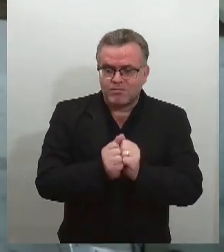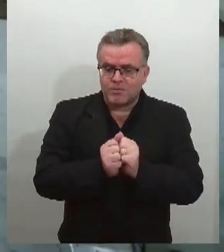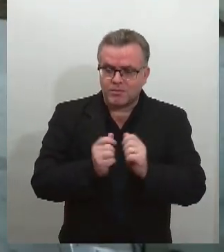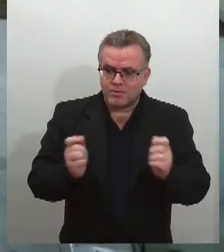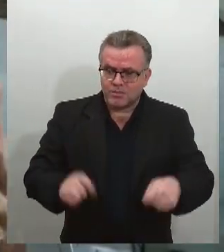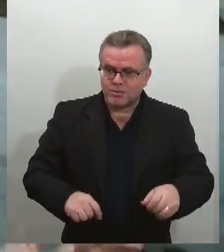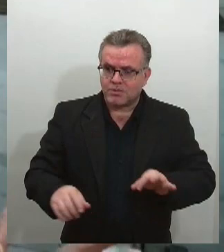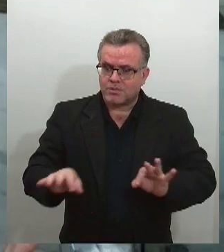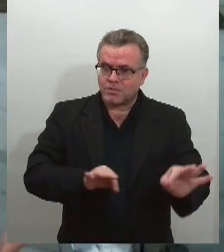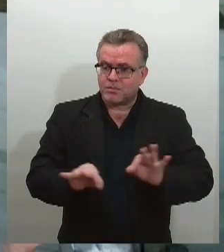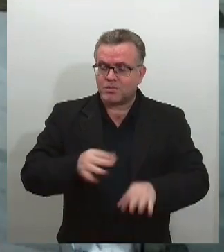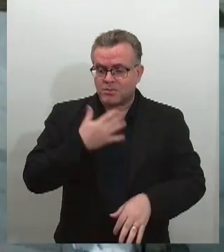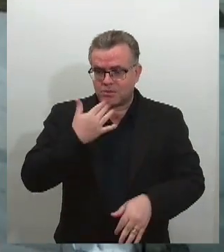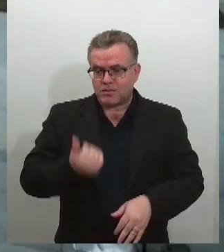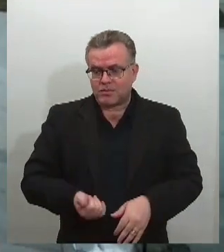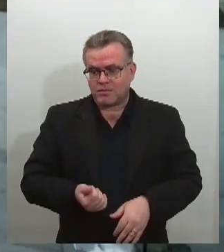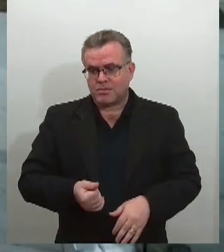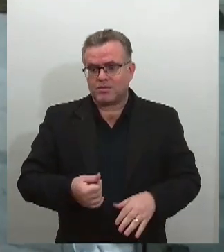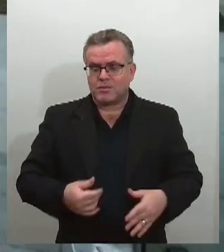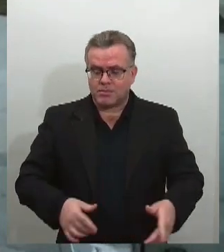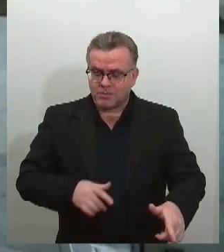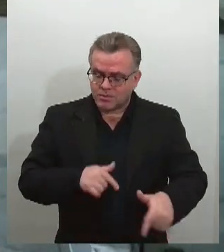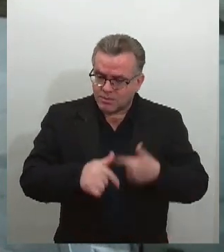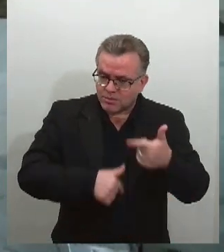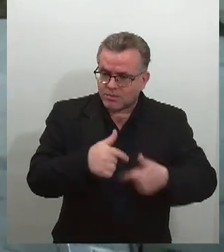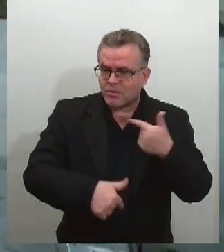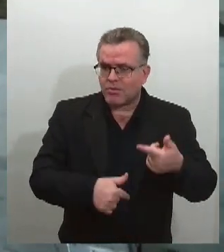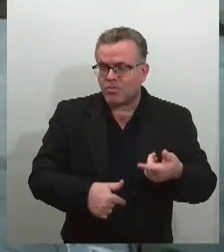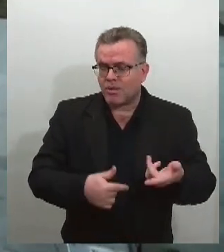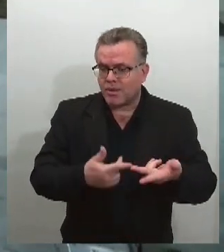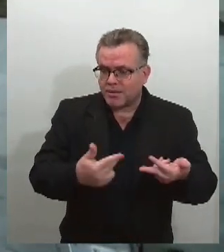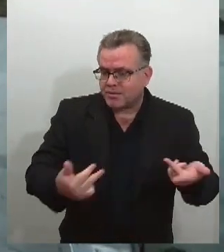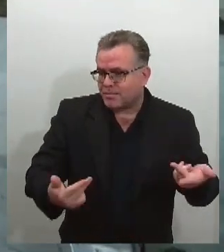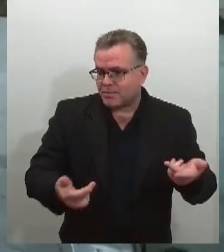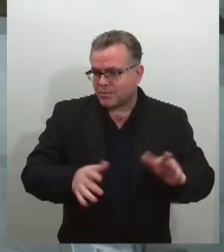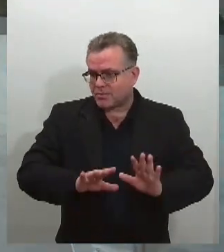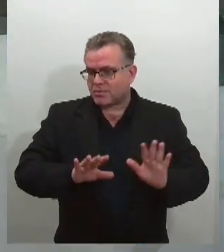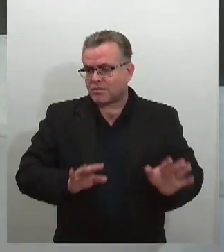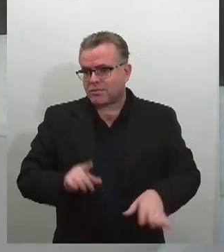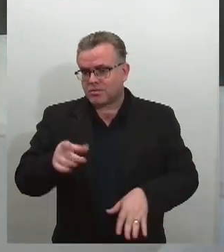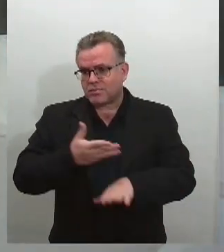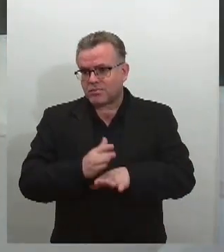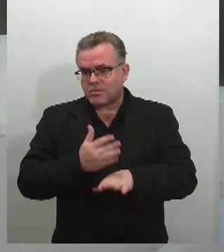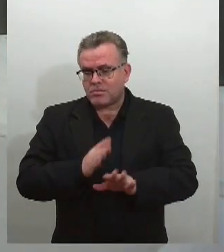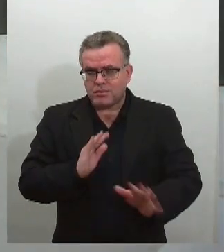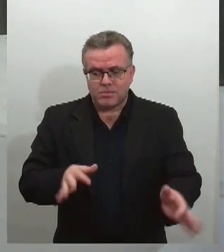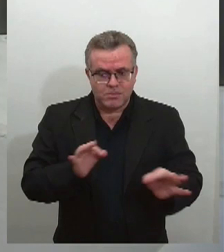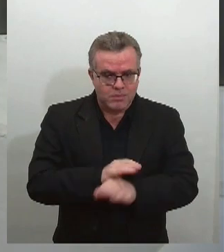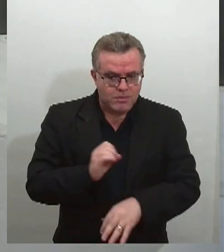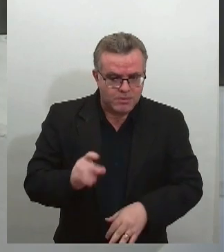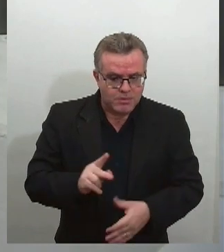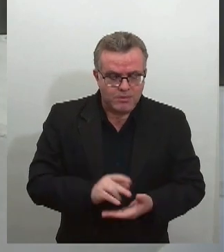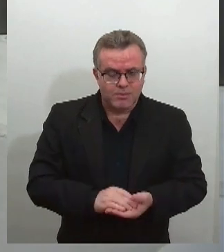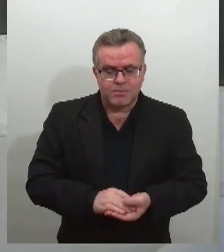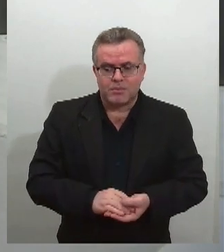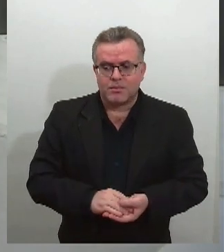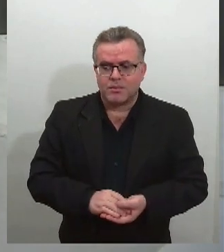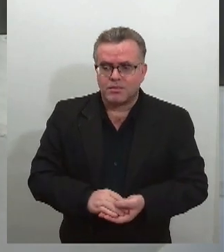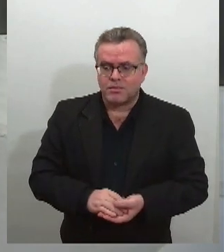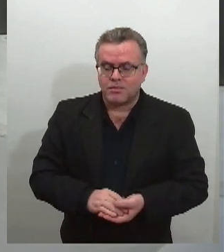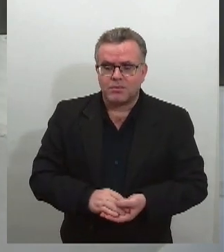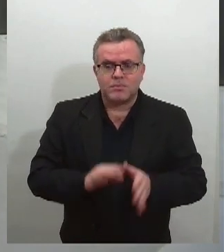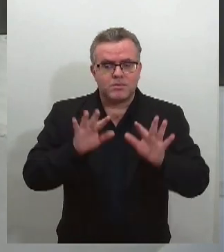pasta, tocarmos toda essa parte administrativa, né, sem a expertise deles, sem o treinamento que eles têm. A gente fica por aqui.